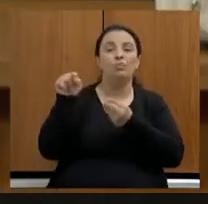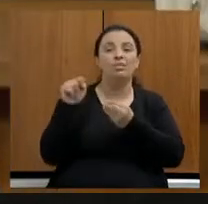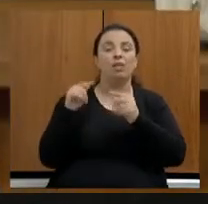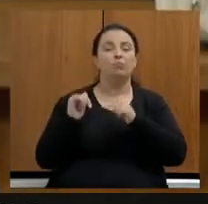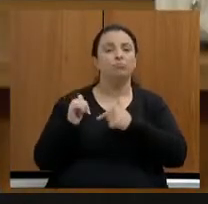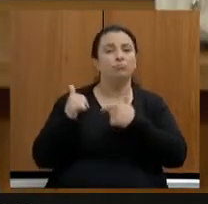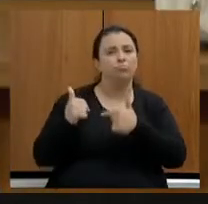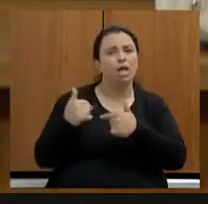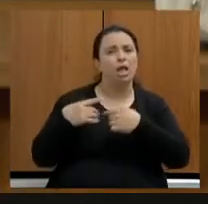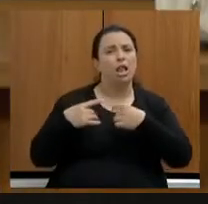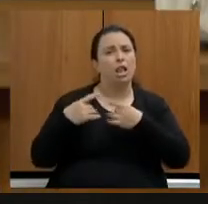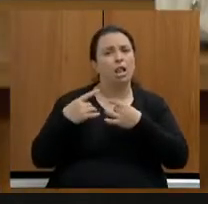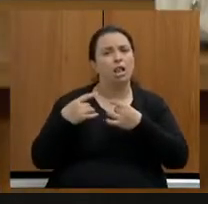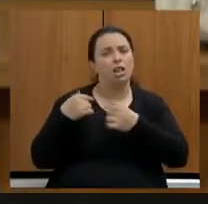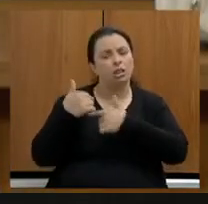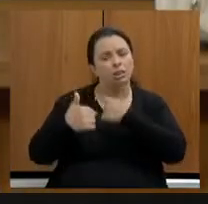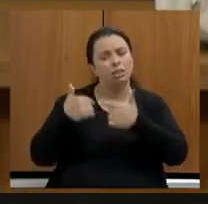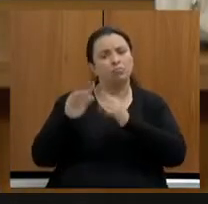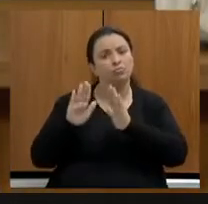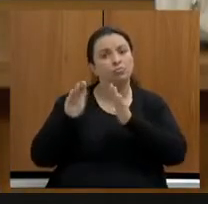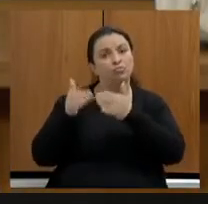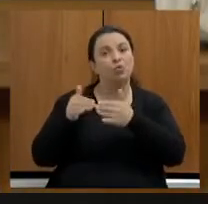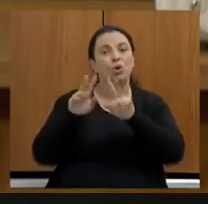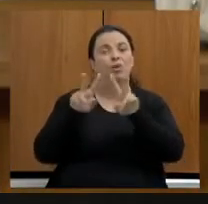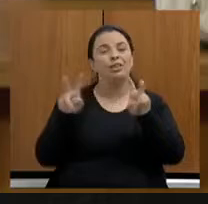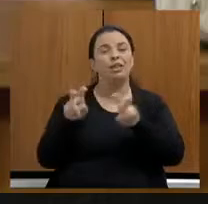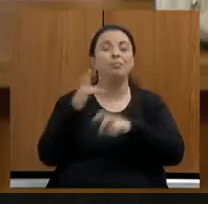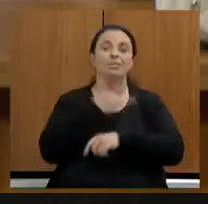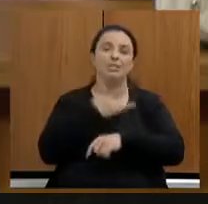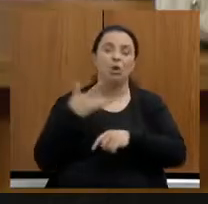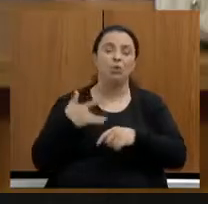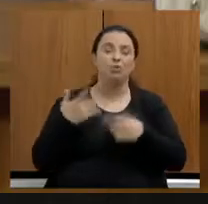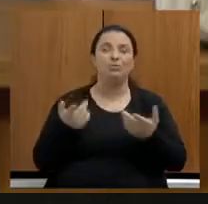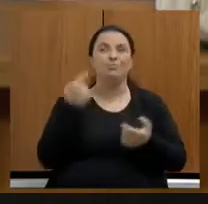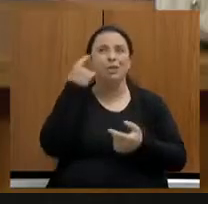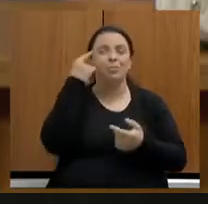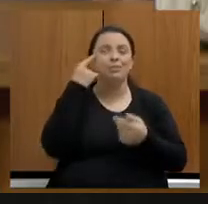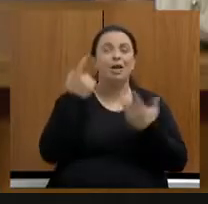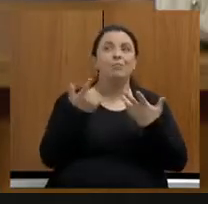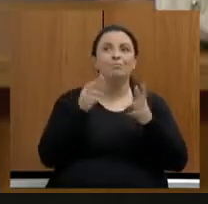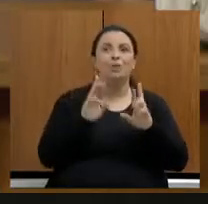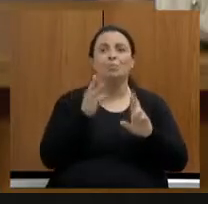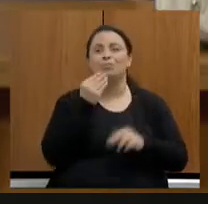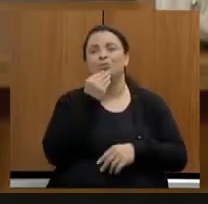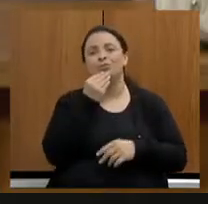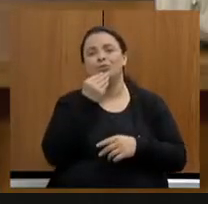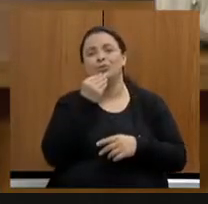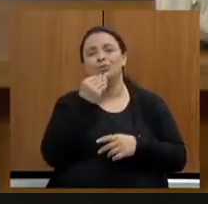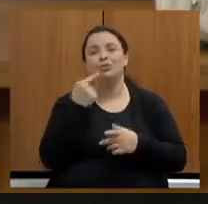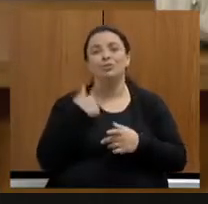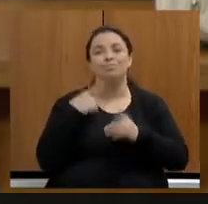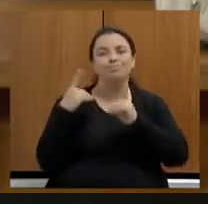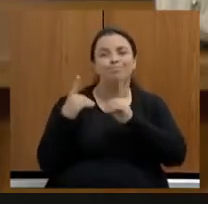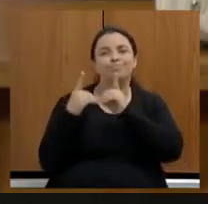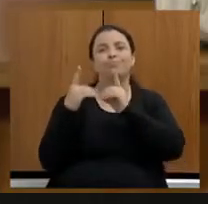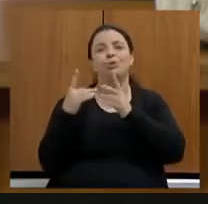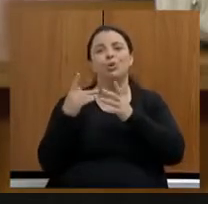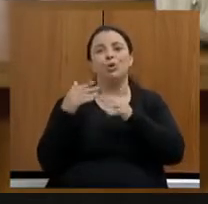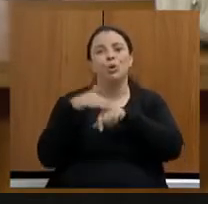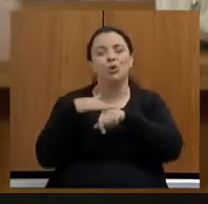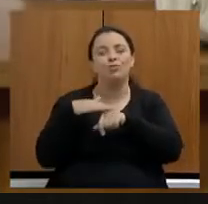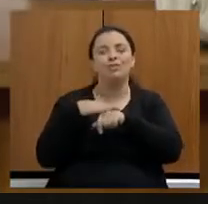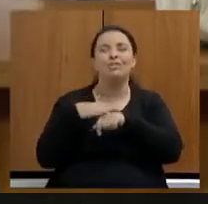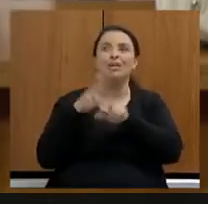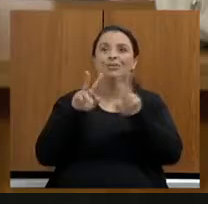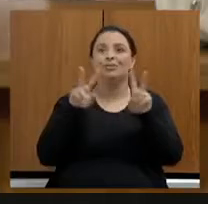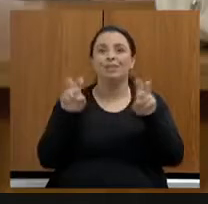da saúde né e eu falei eu pensei assim puxa Tomara que a gente tem oportunidade de estar bem próximo falando sobre